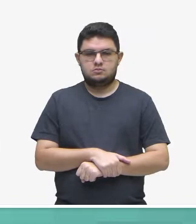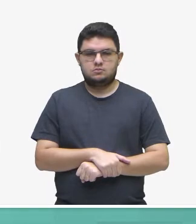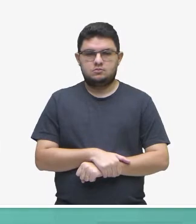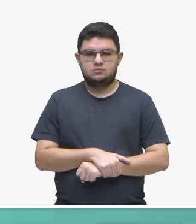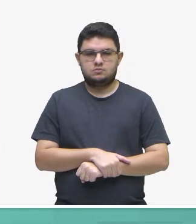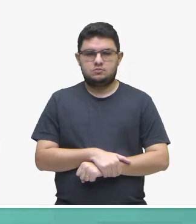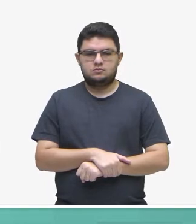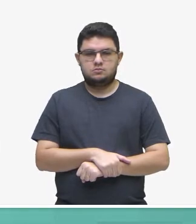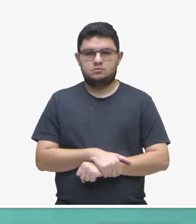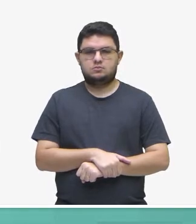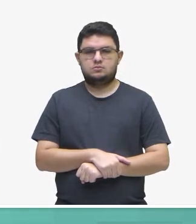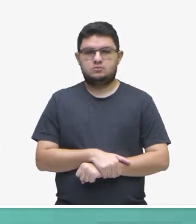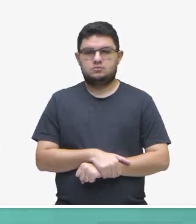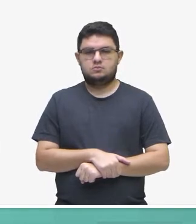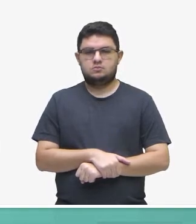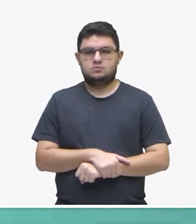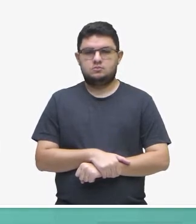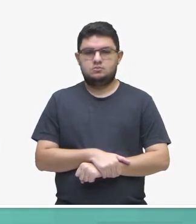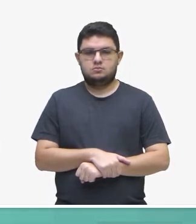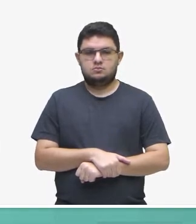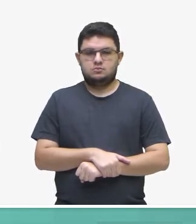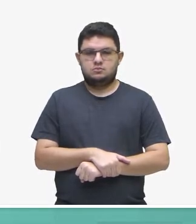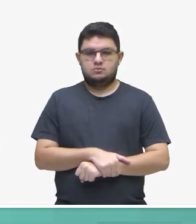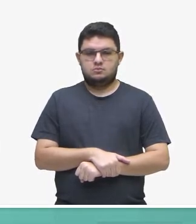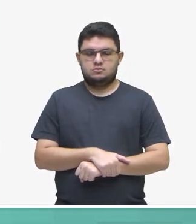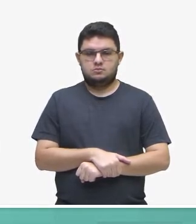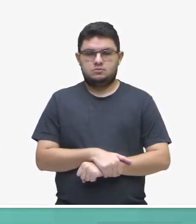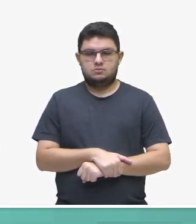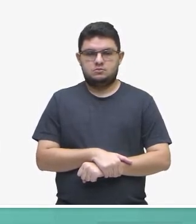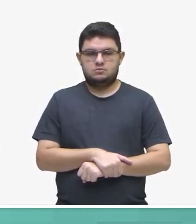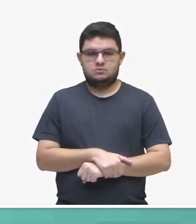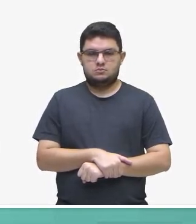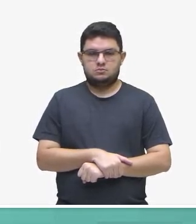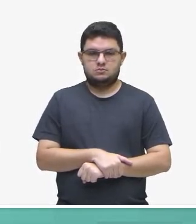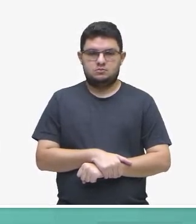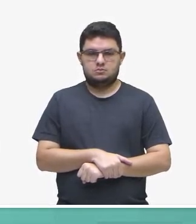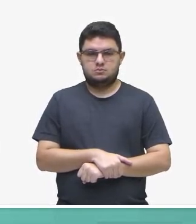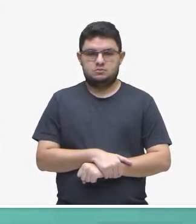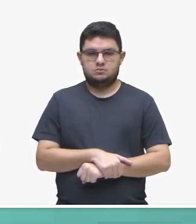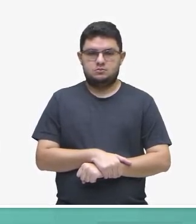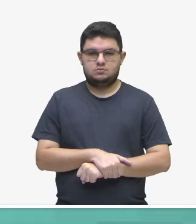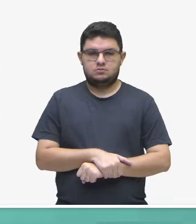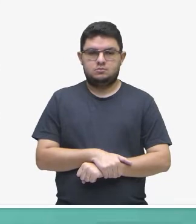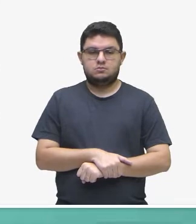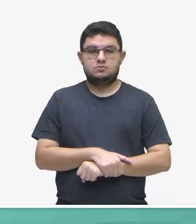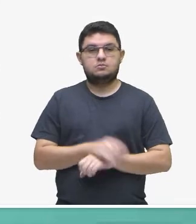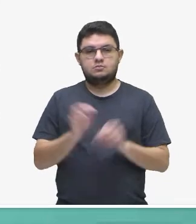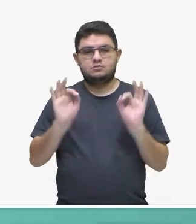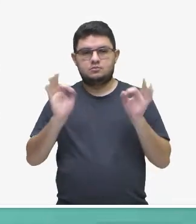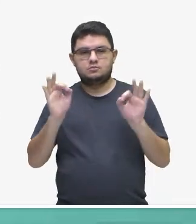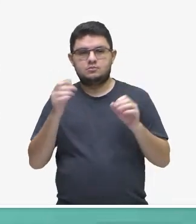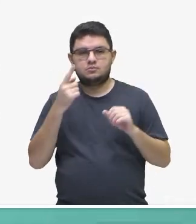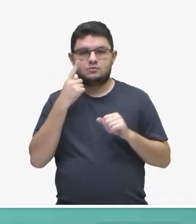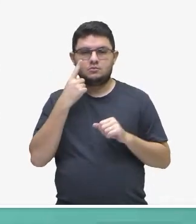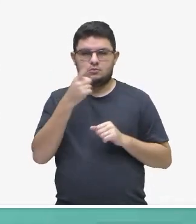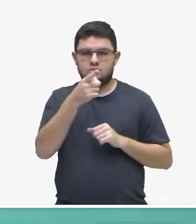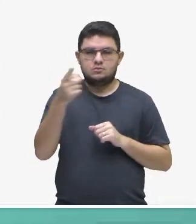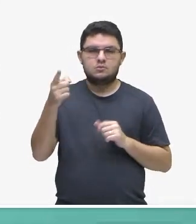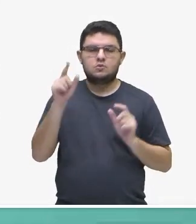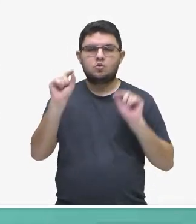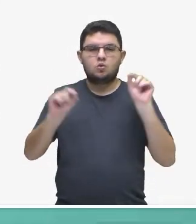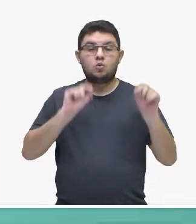life. Once you experience meditation, it makes part of your heart. Ok, vocês viram aí, né, esse vídeo